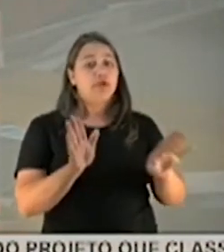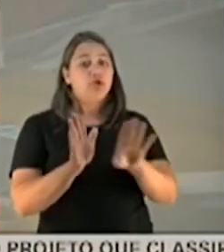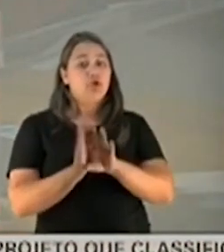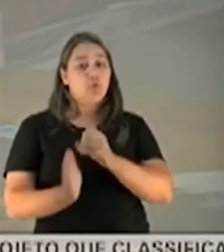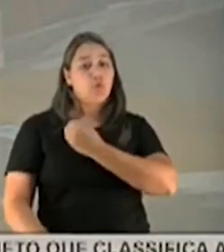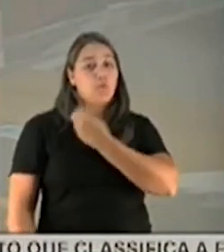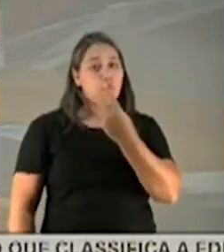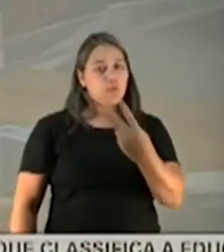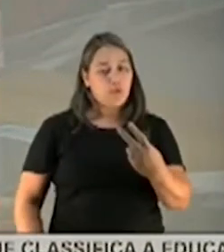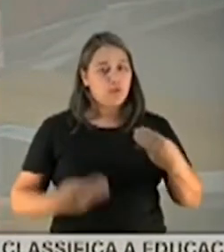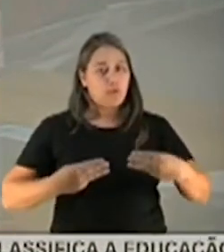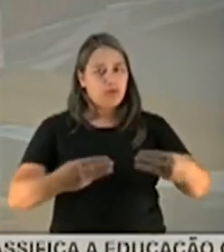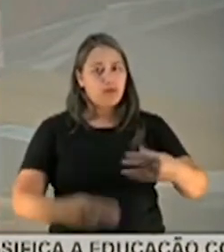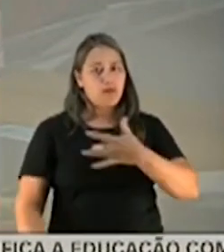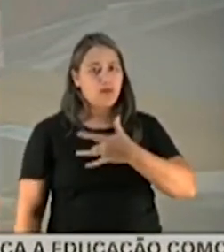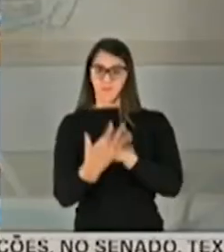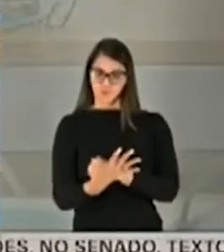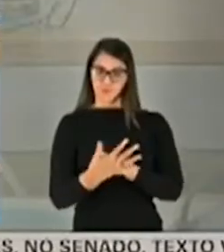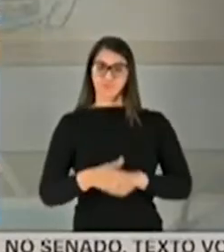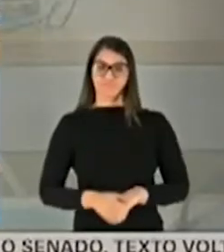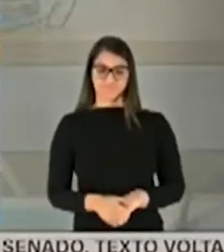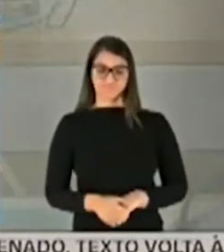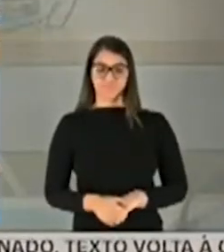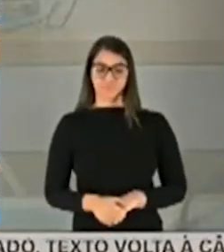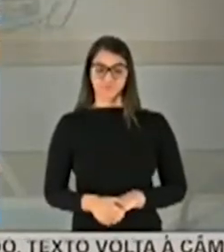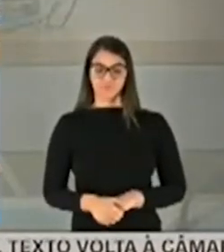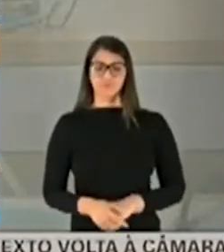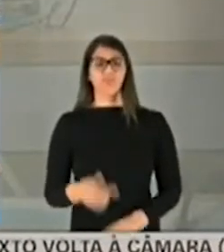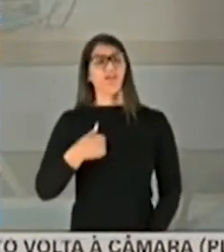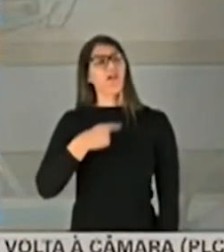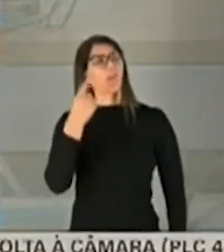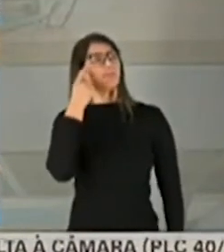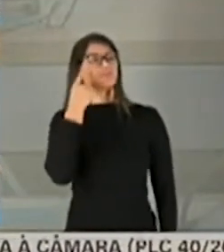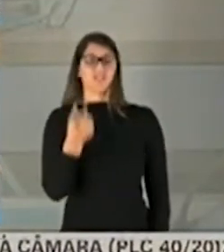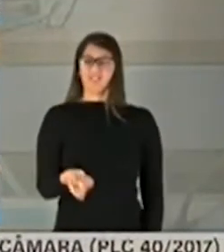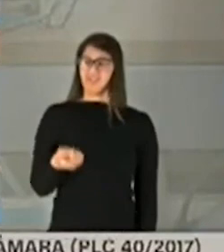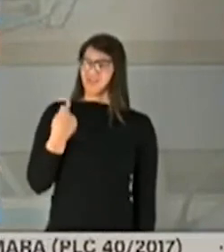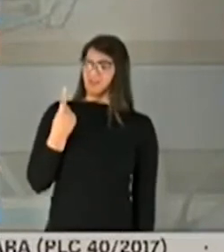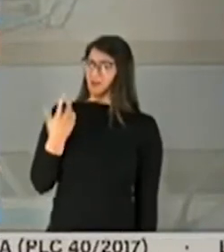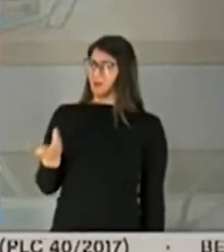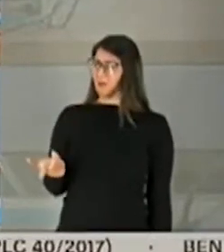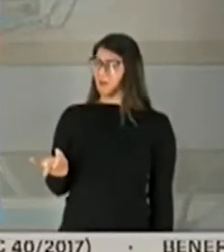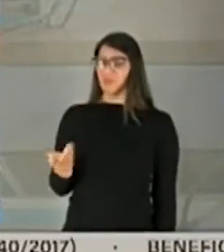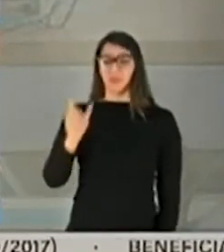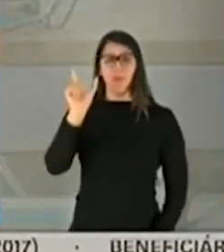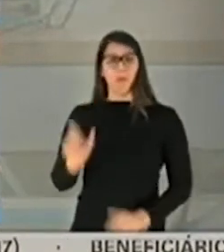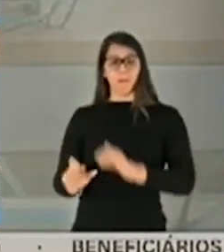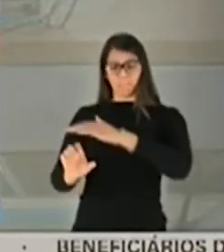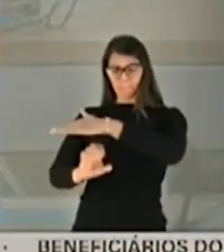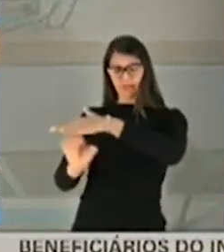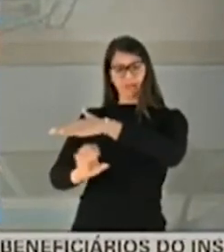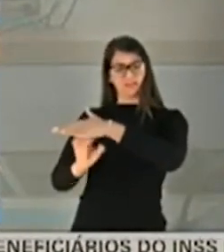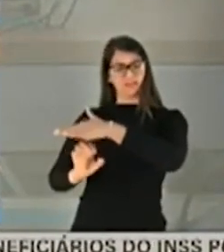2 do Ministério da Saúde, o senhor Elcio Franco. Eu achei muito estranho uma empresa que